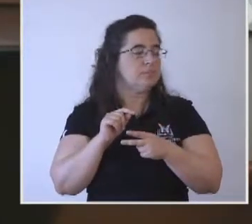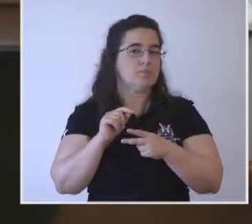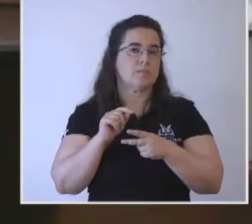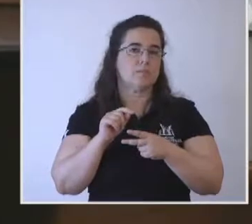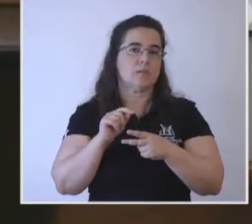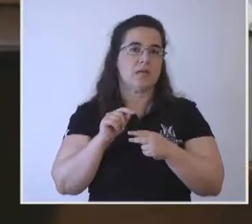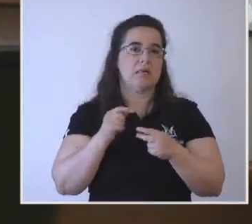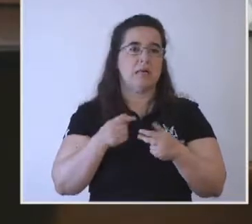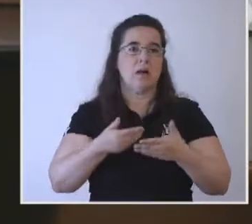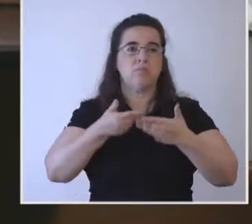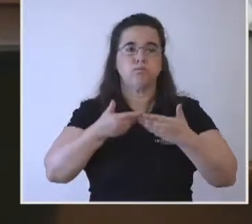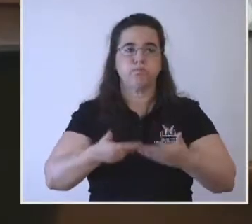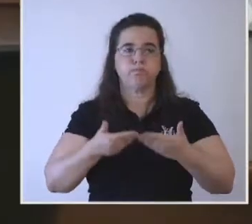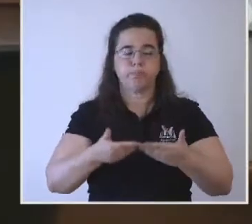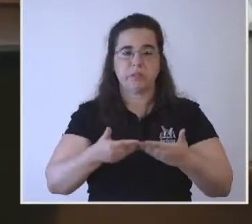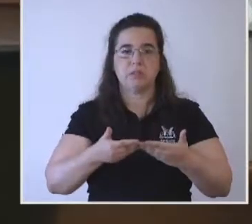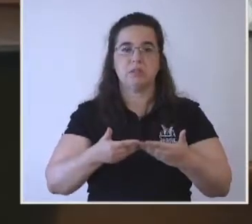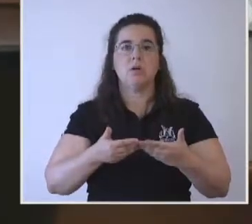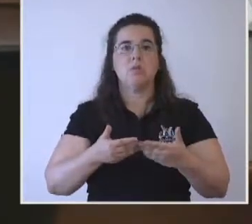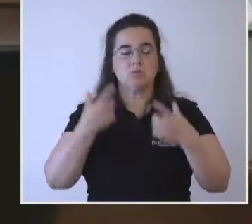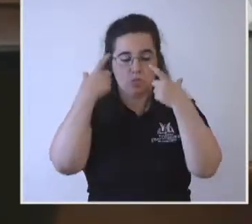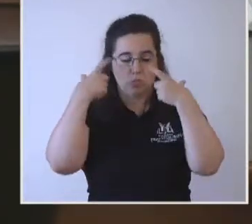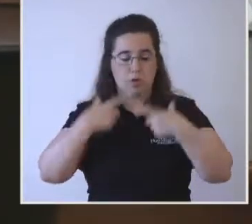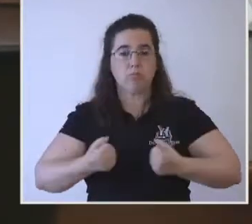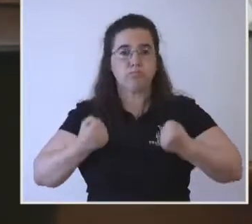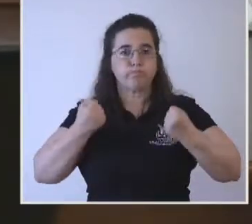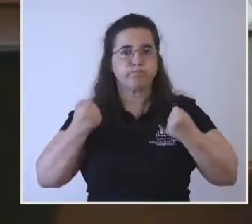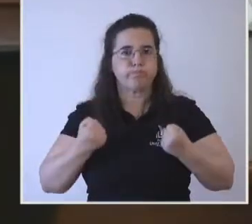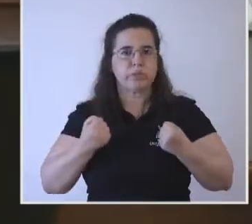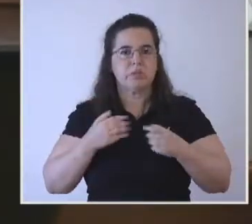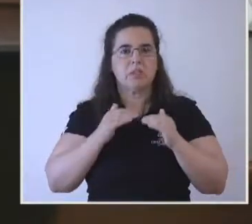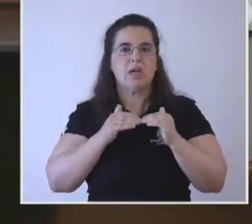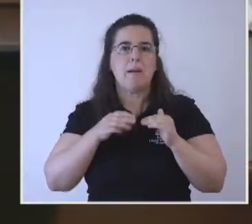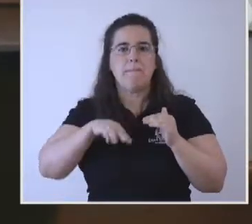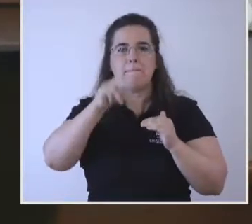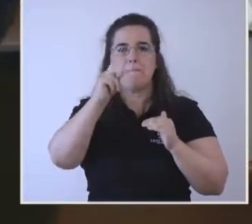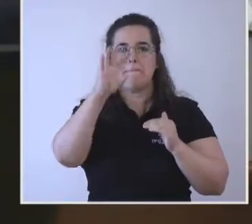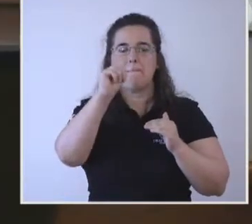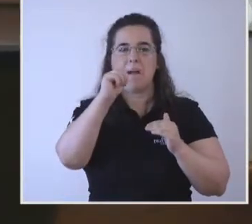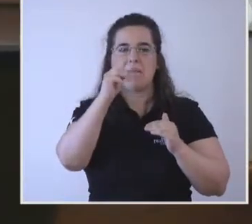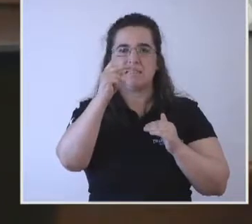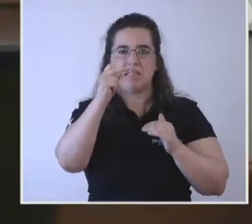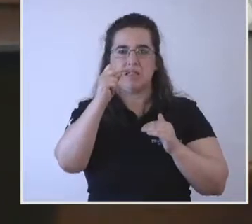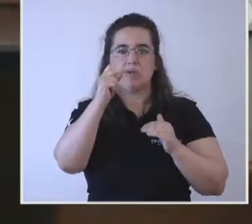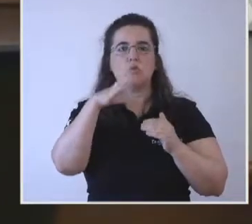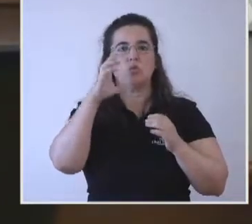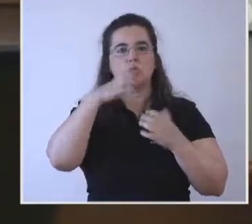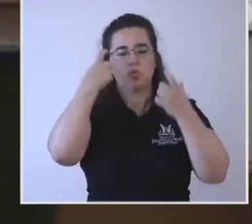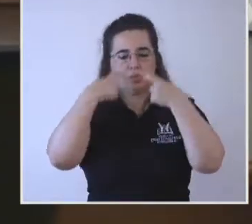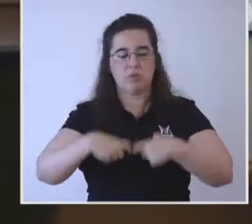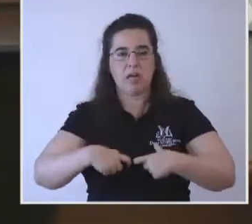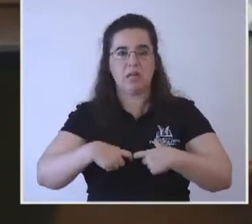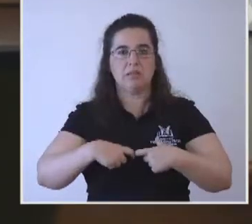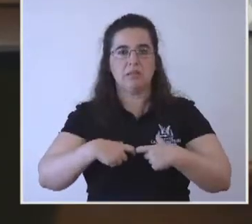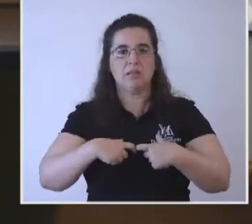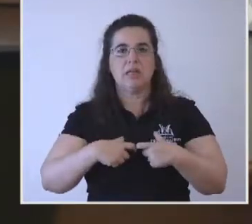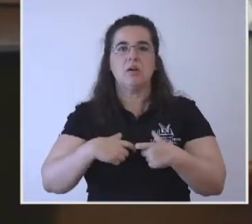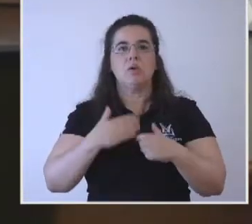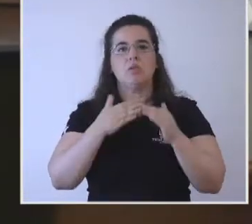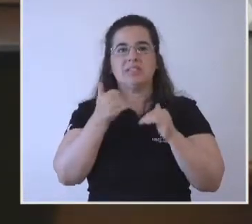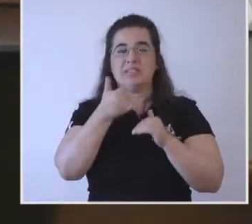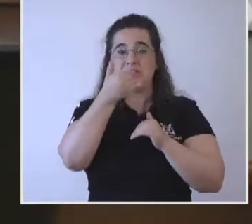um índice de massa corporal superior a 27, que é muito frequente, significava perder 2 anos de vida naquela